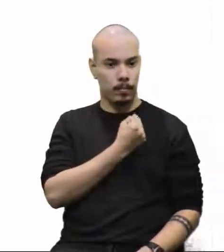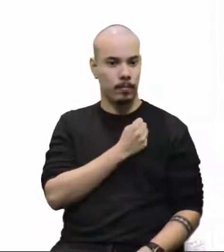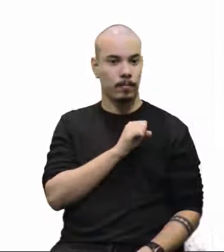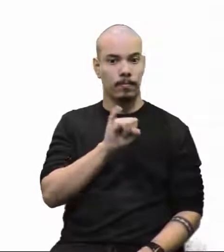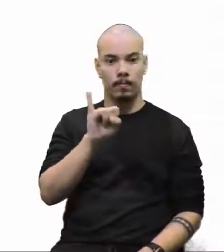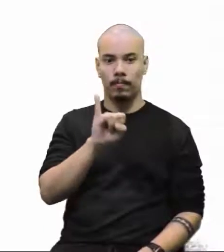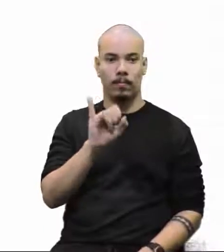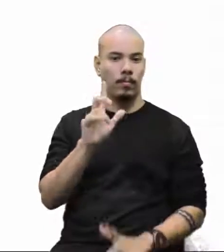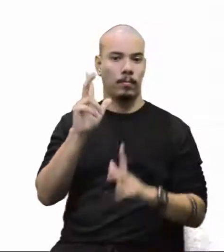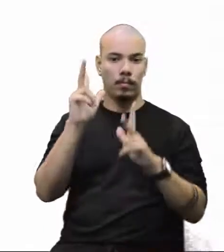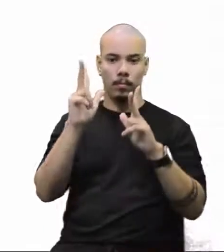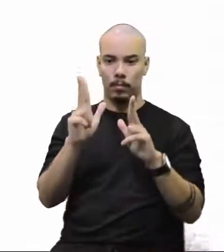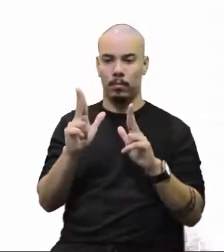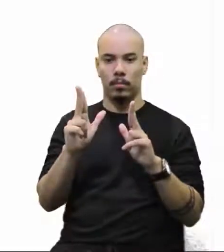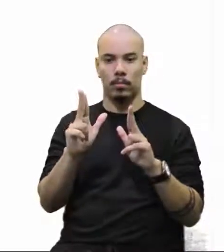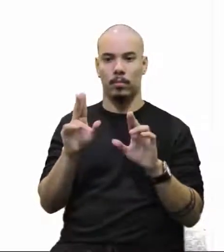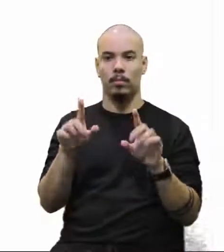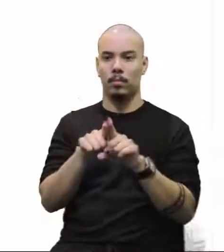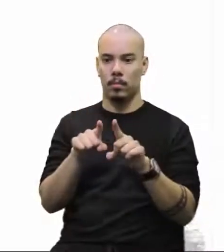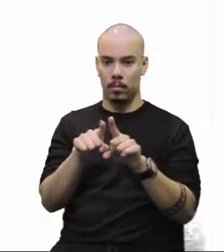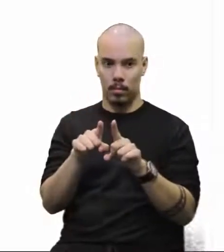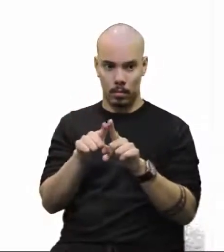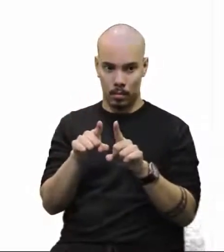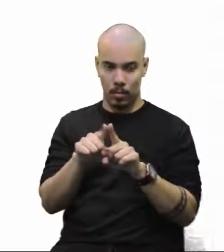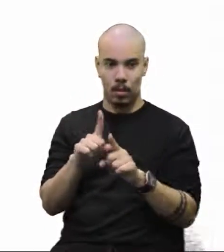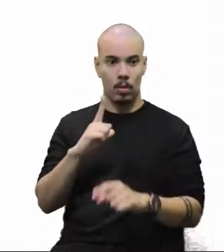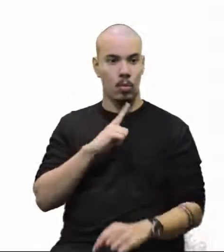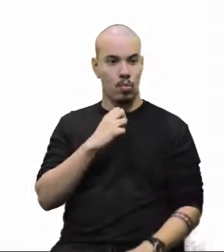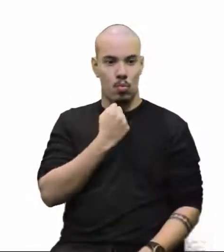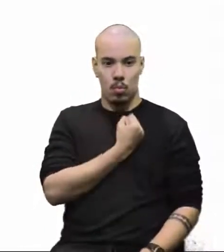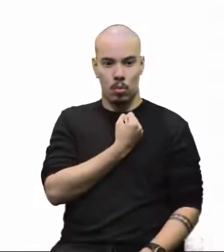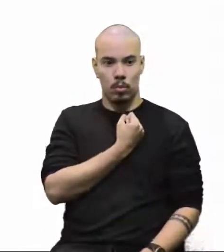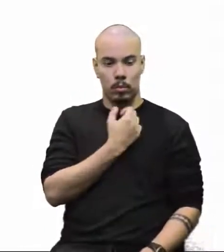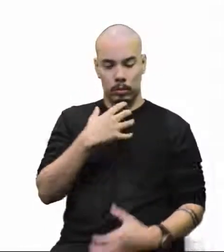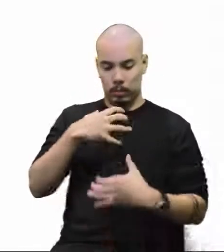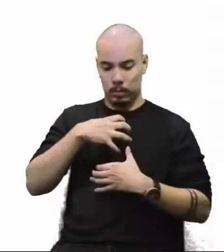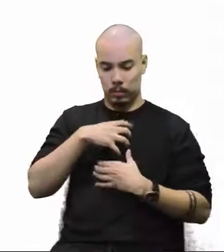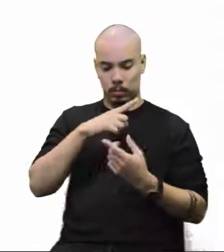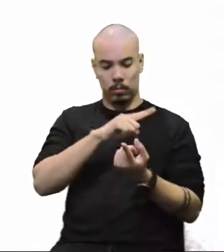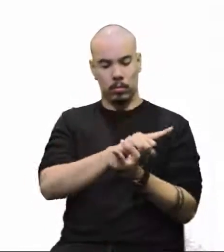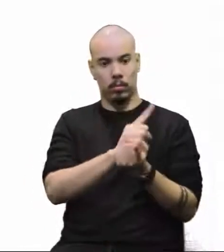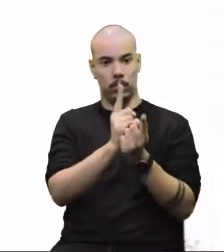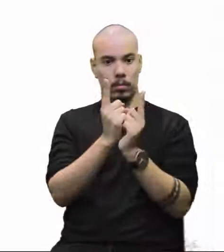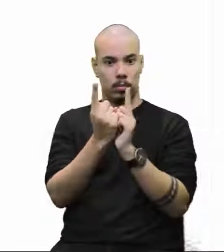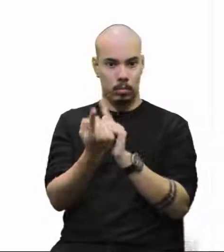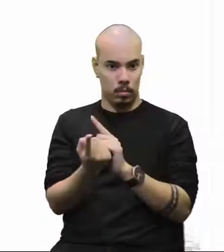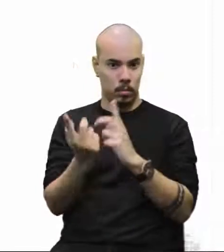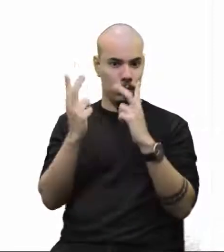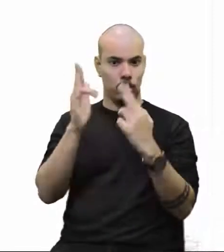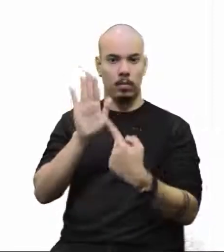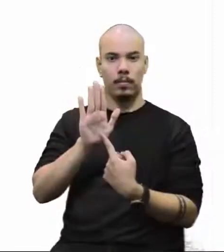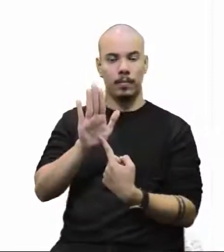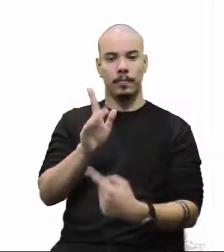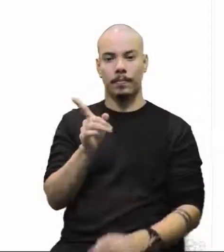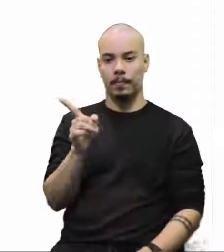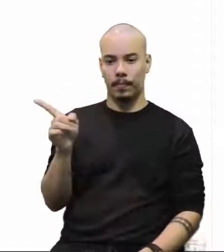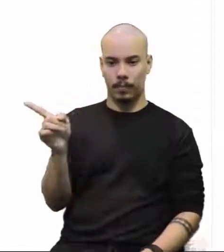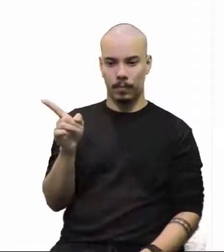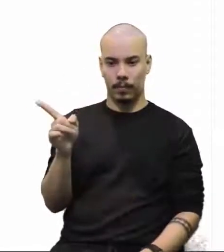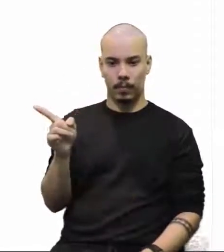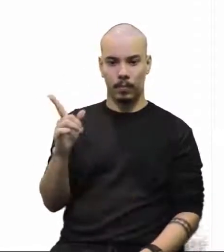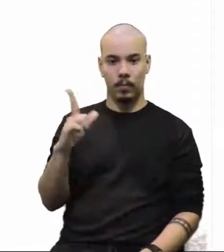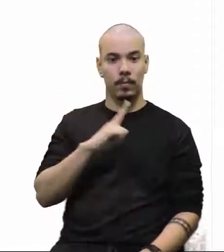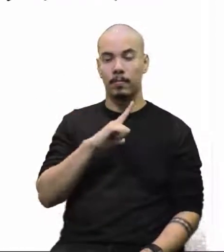canetinha. Mesma intensidade, então, mesmo valor numérico, sentidos opostos, como mostra a figura. Aí vem